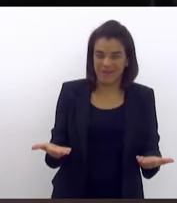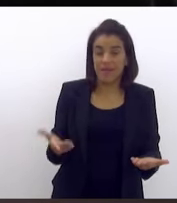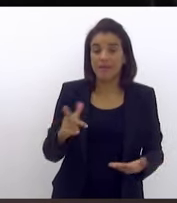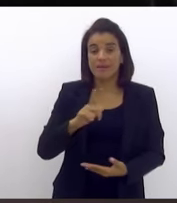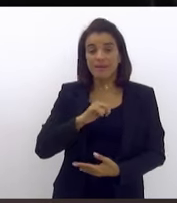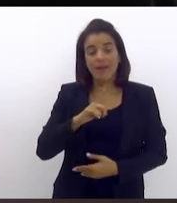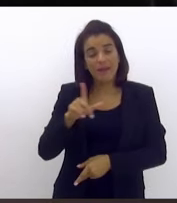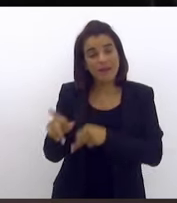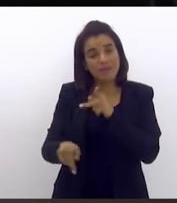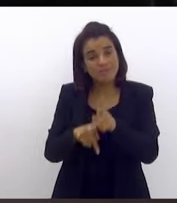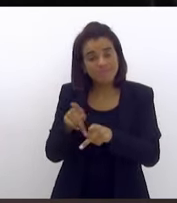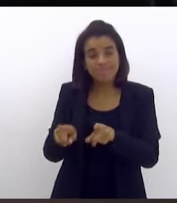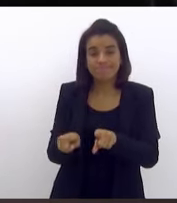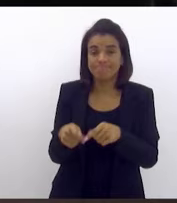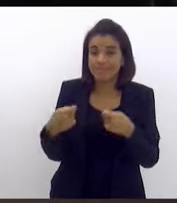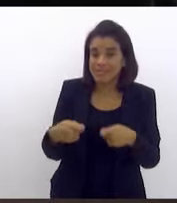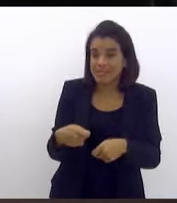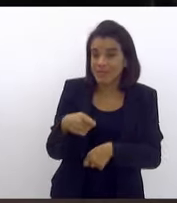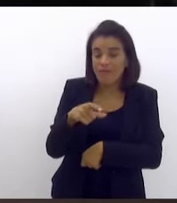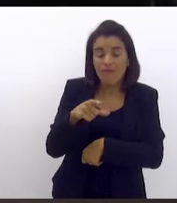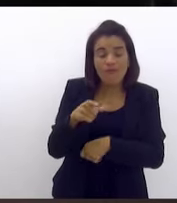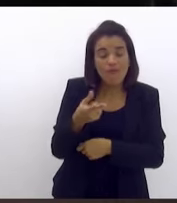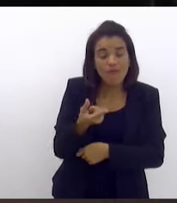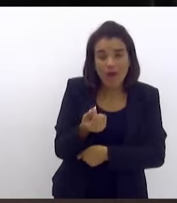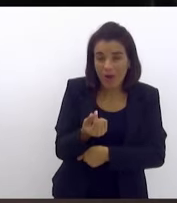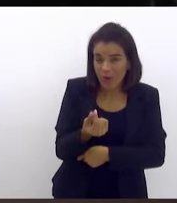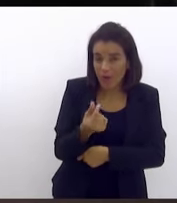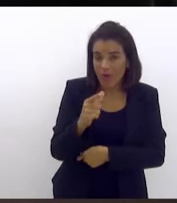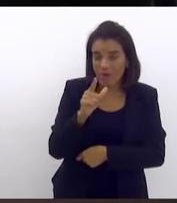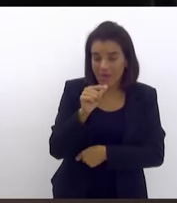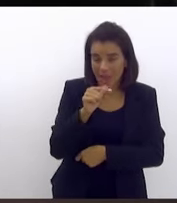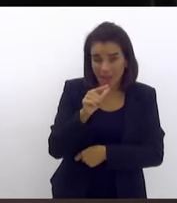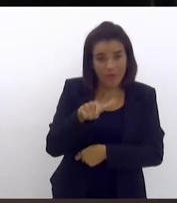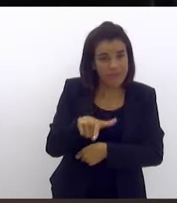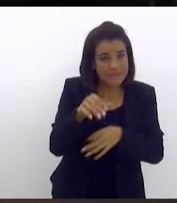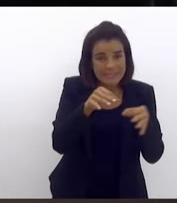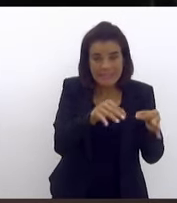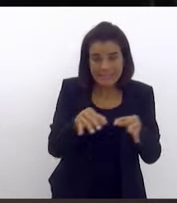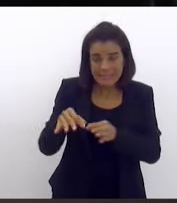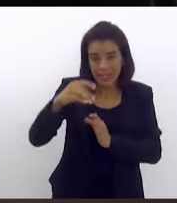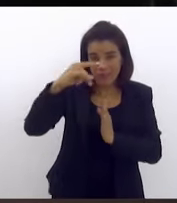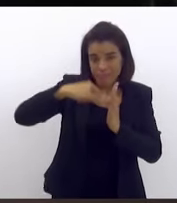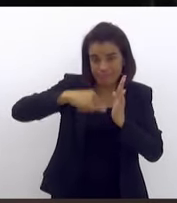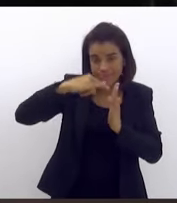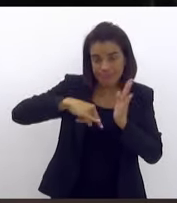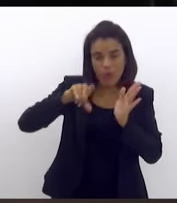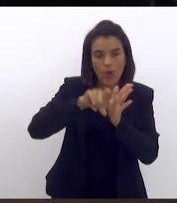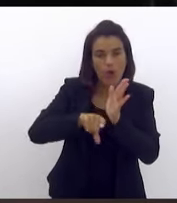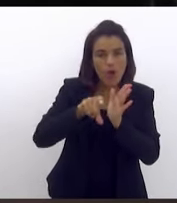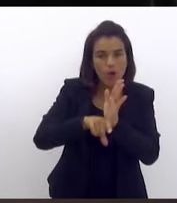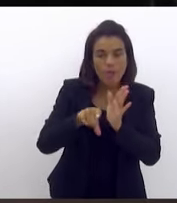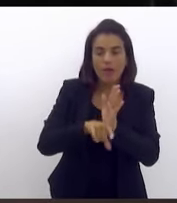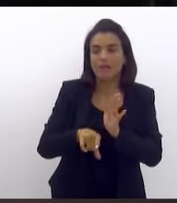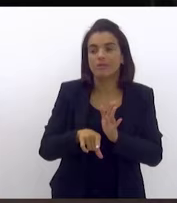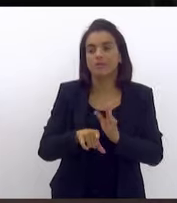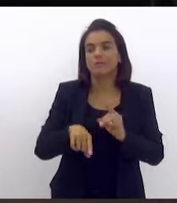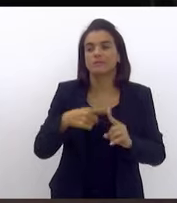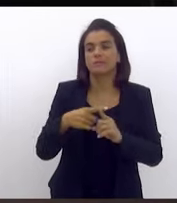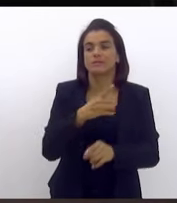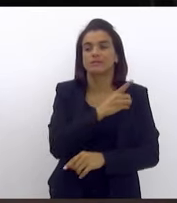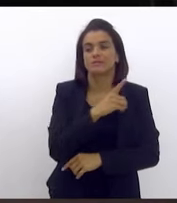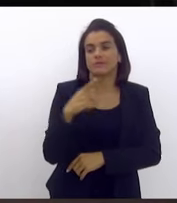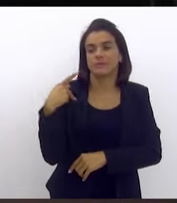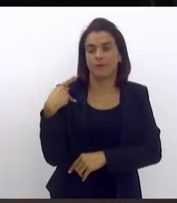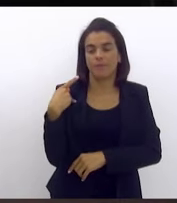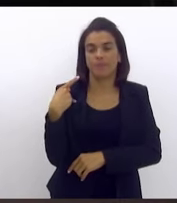pagar um valor correto, e nós temos o nosso projeto, que foi desenvolvido entre eu, o deputado Luiz Paulo, e mais a Defensoria